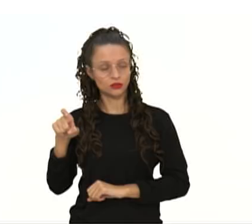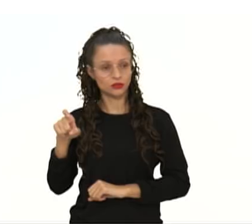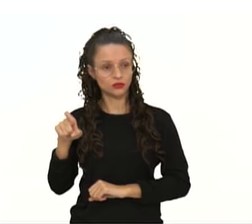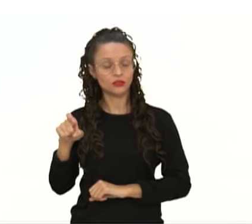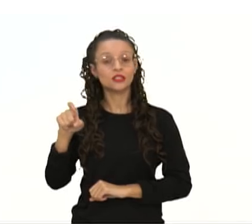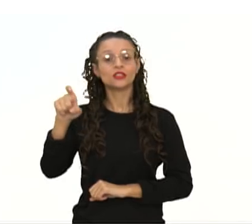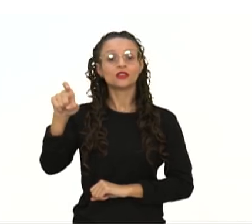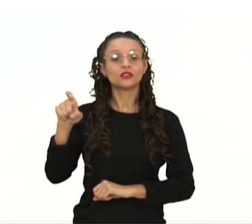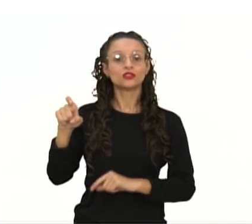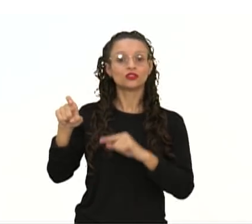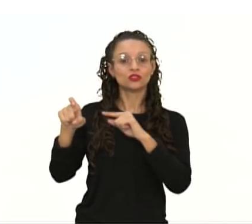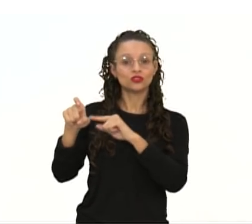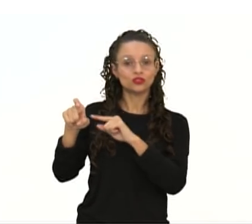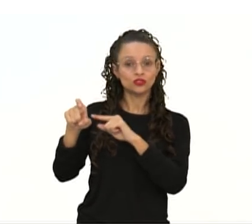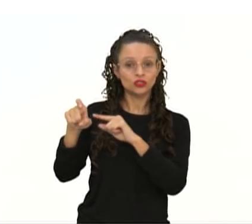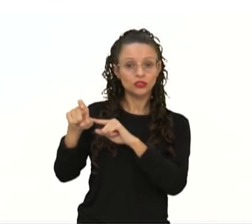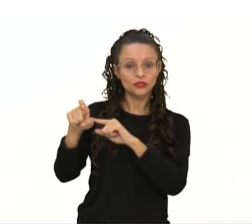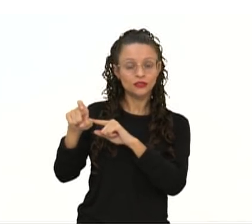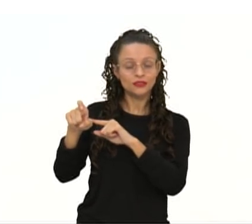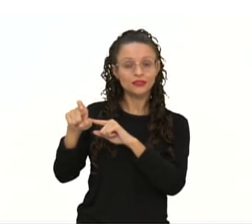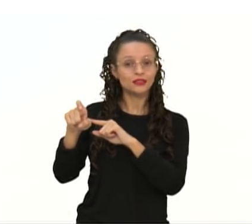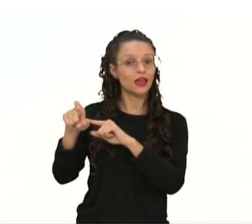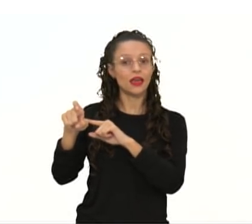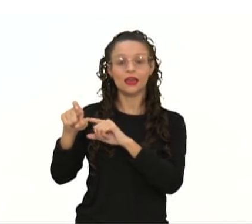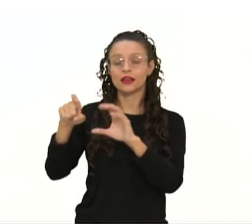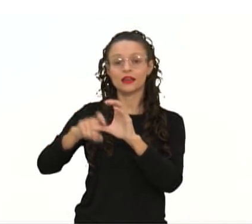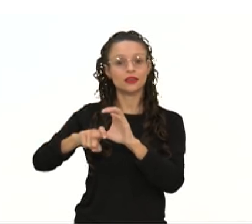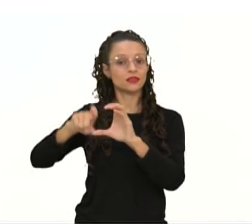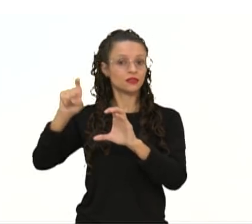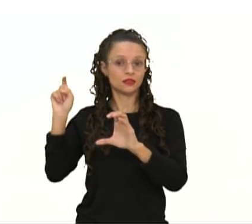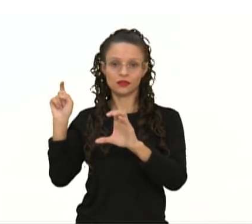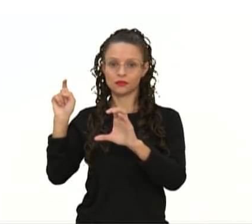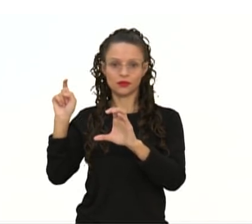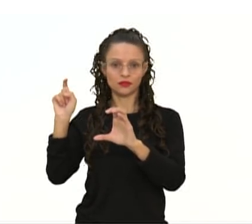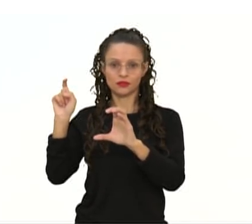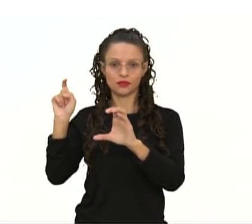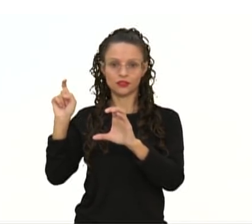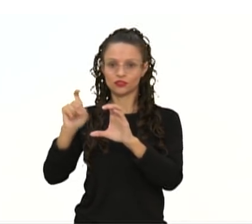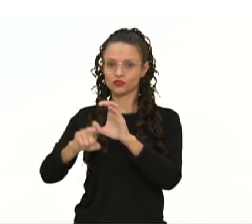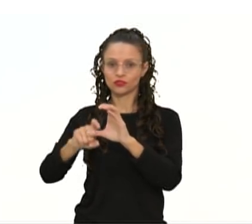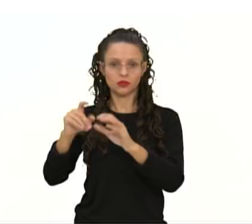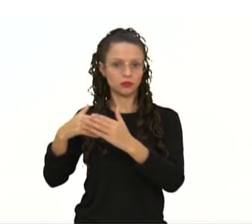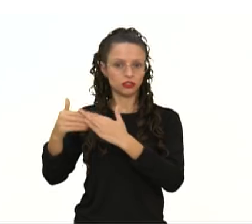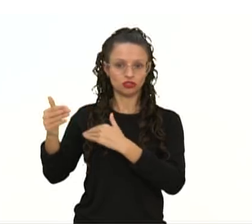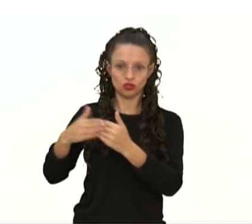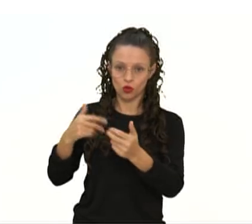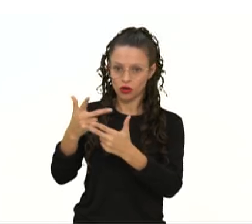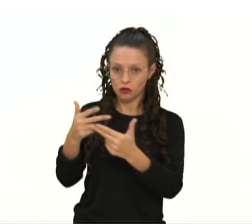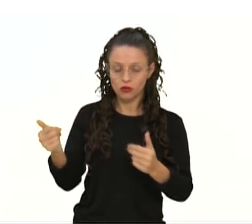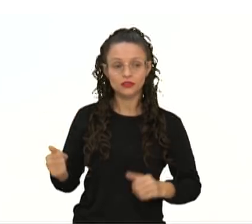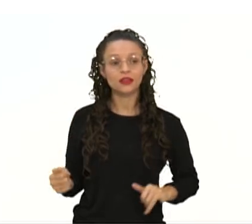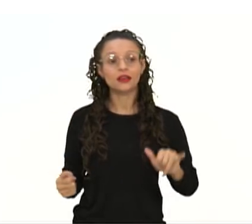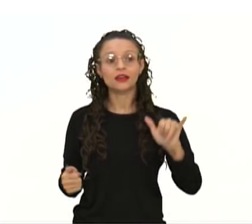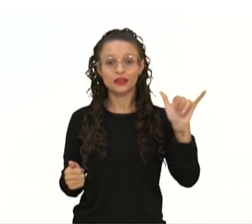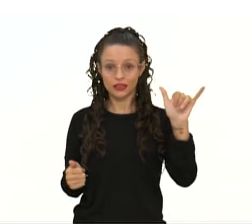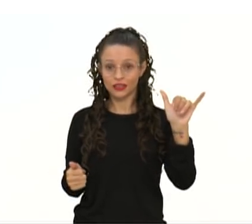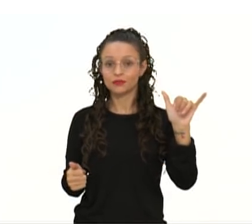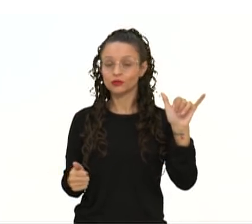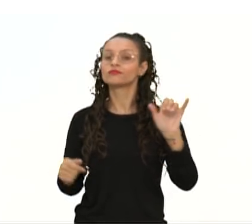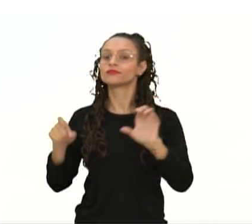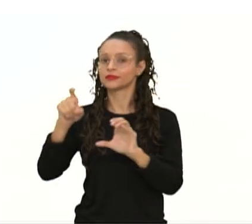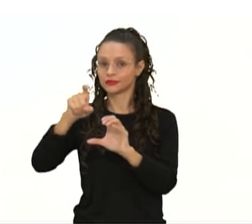gente, vai ser chamado de variável independente, né? Aqui é a minha escolha, então é independente de qualquer coisa. E y é a